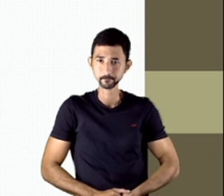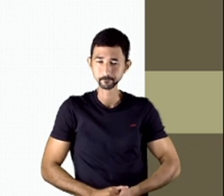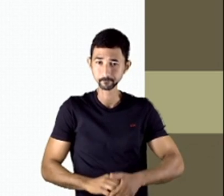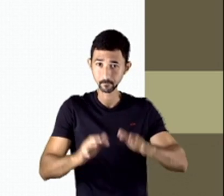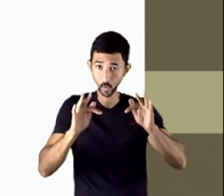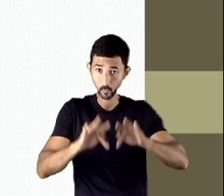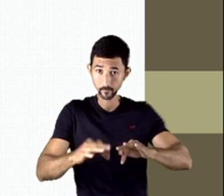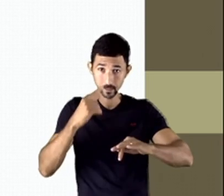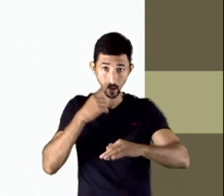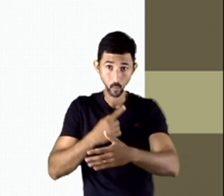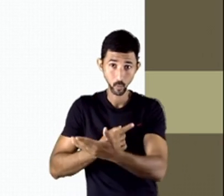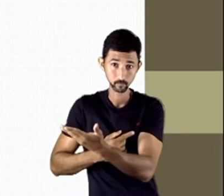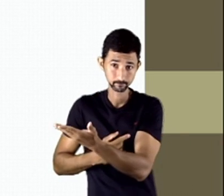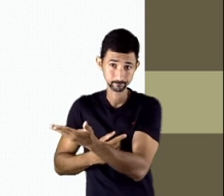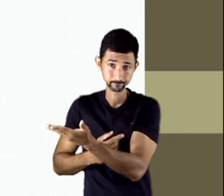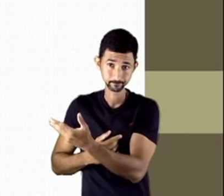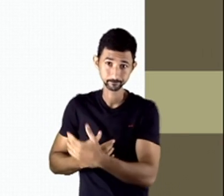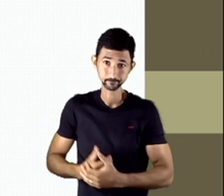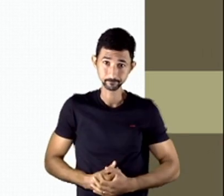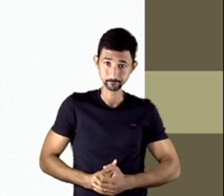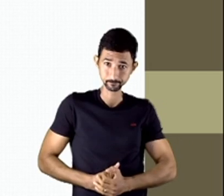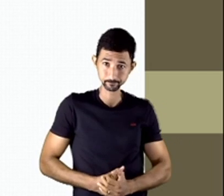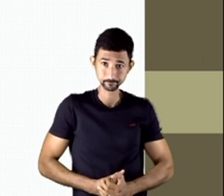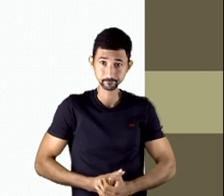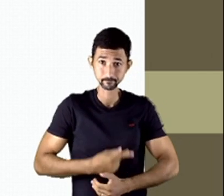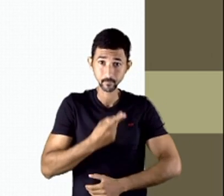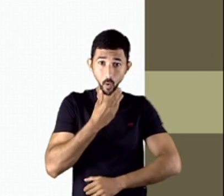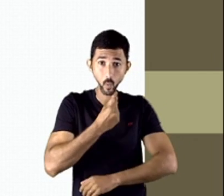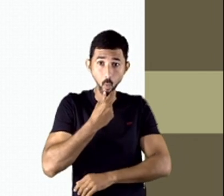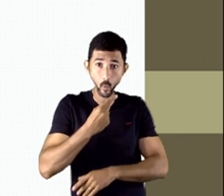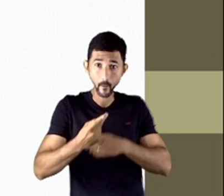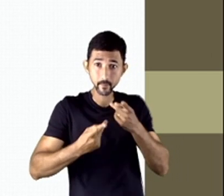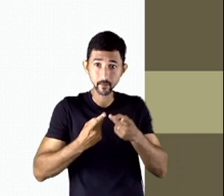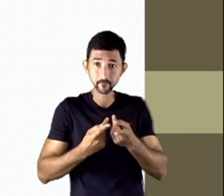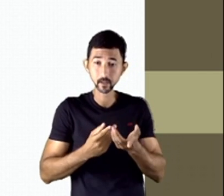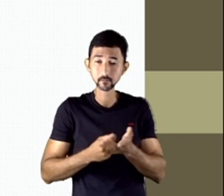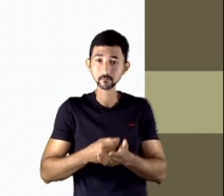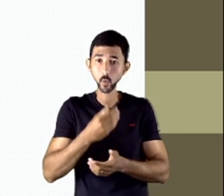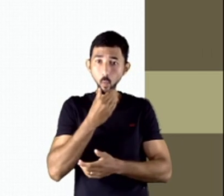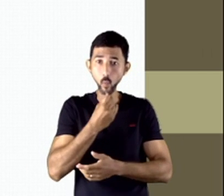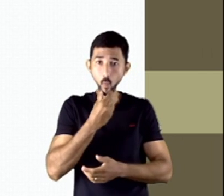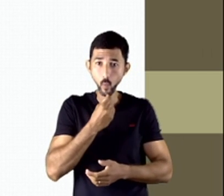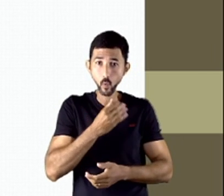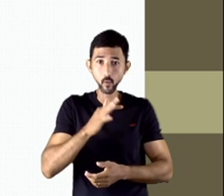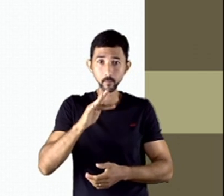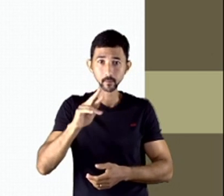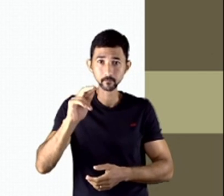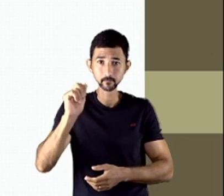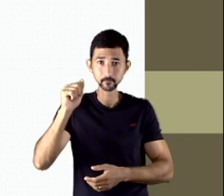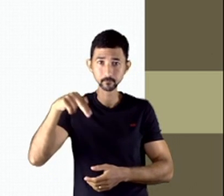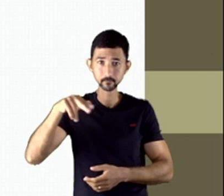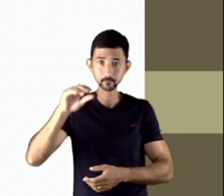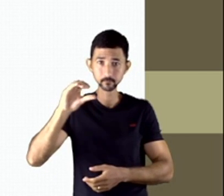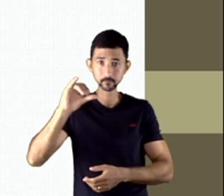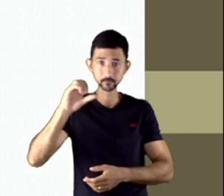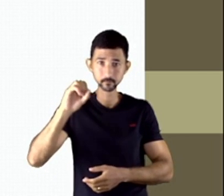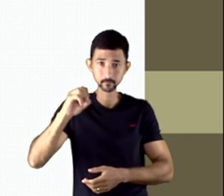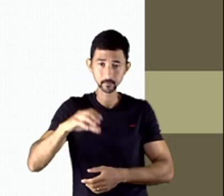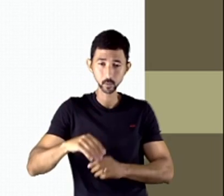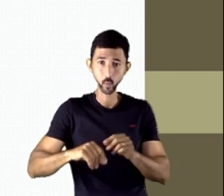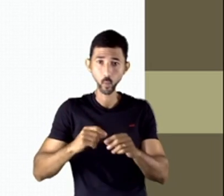Lá no final da tela, nós temos a afirmativa de Francisco